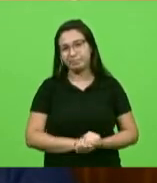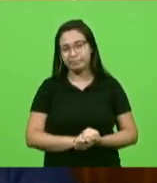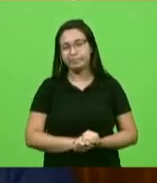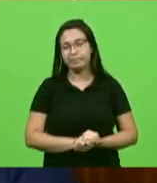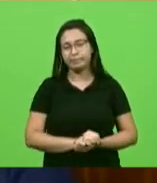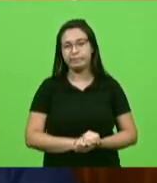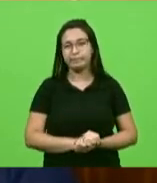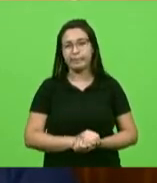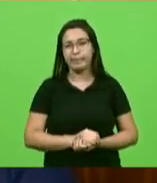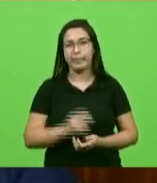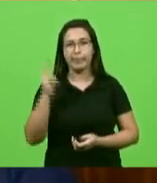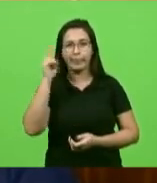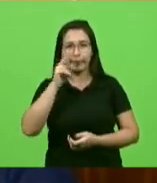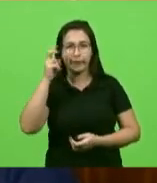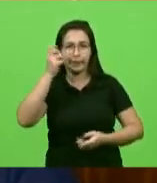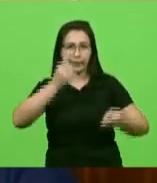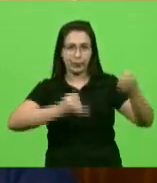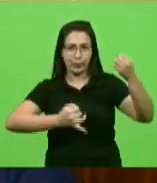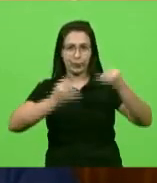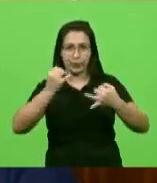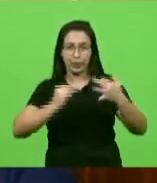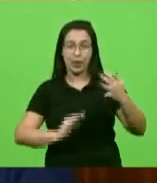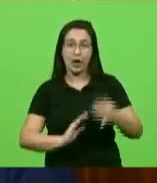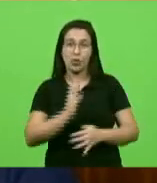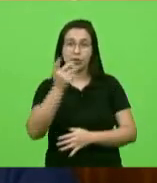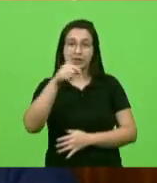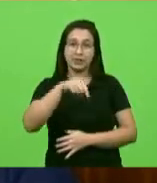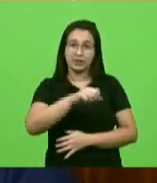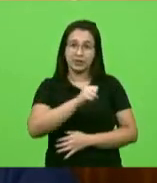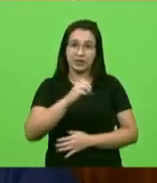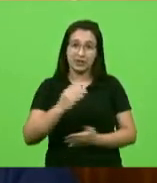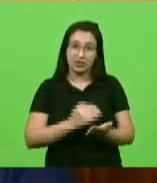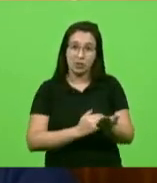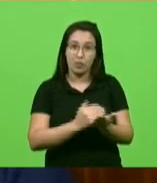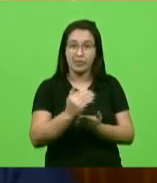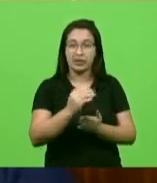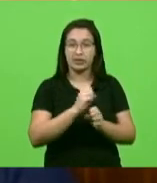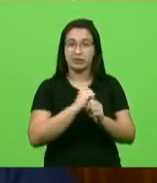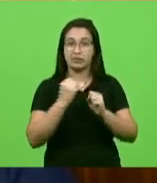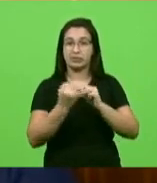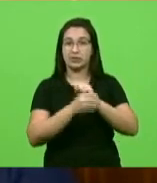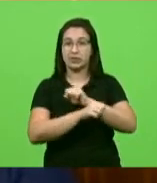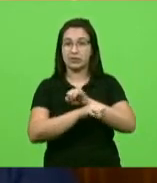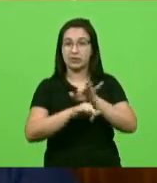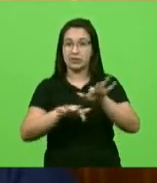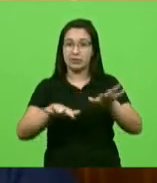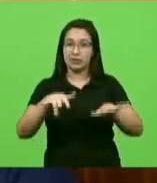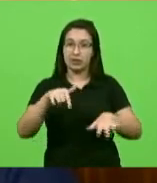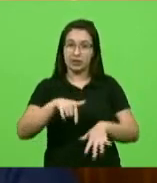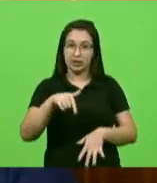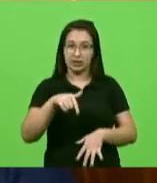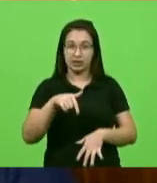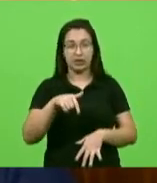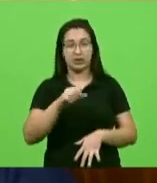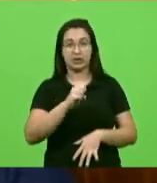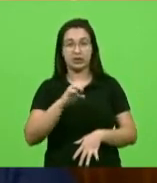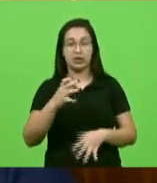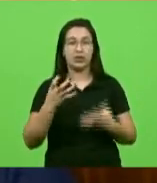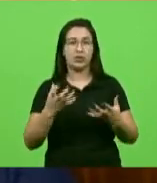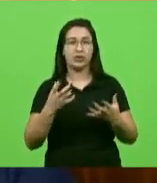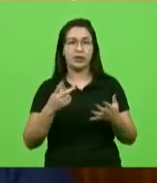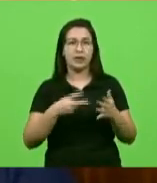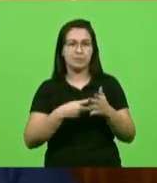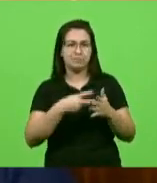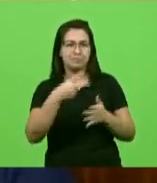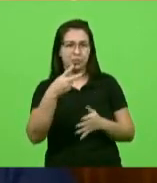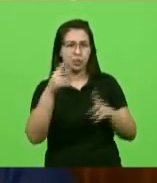fatos que tem ocorrido em Santa Catarina desde o início da pandemia da Covid-19, eu quero citar 2 frases do secretário de